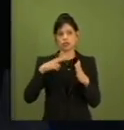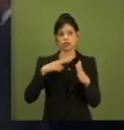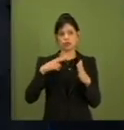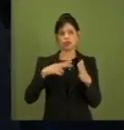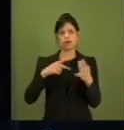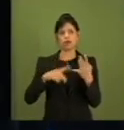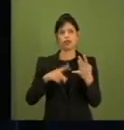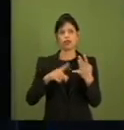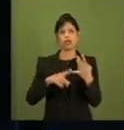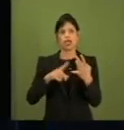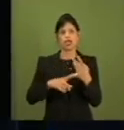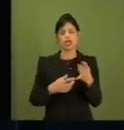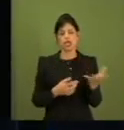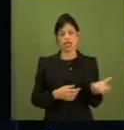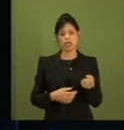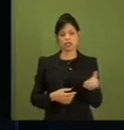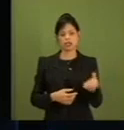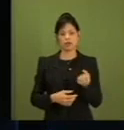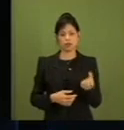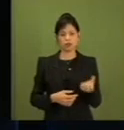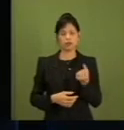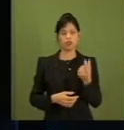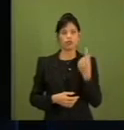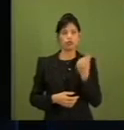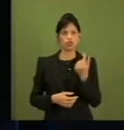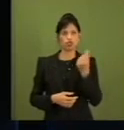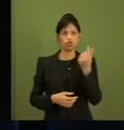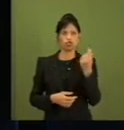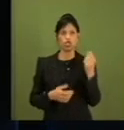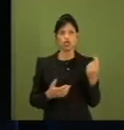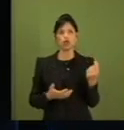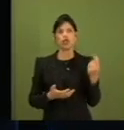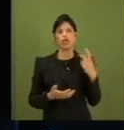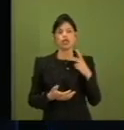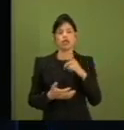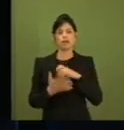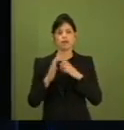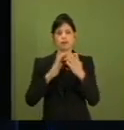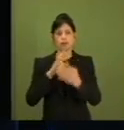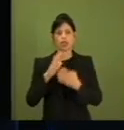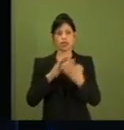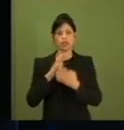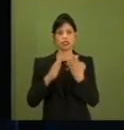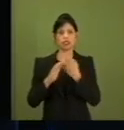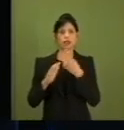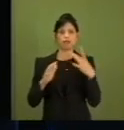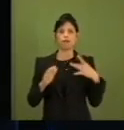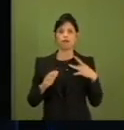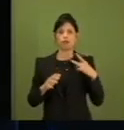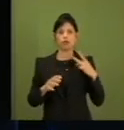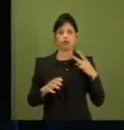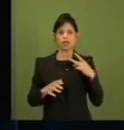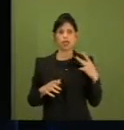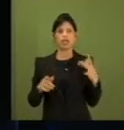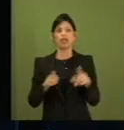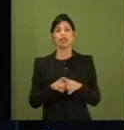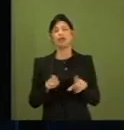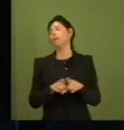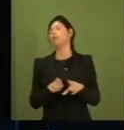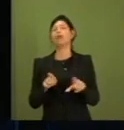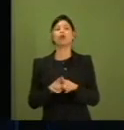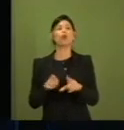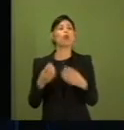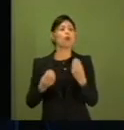transferências voluntárias, sanções para a contratação de crédito. Isso não é pouco. Captação de recursos por antecipação